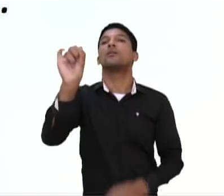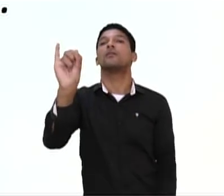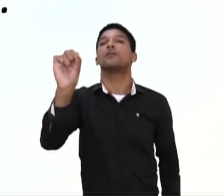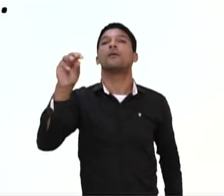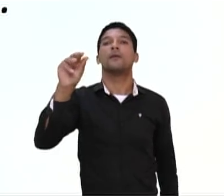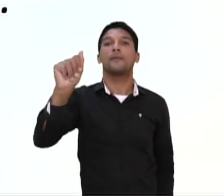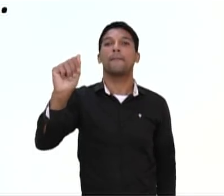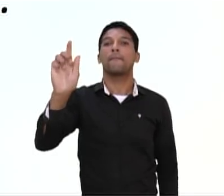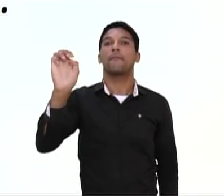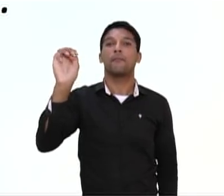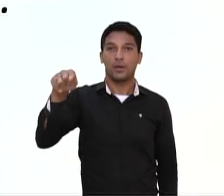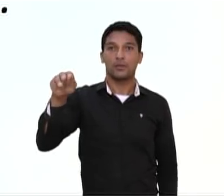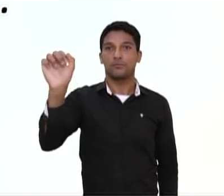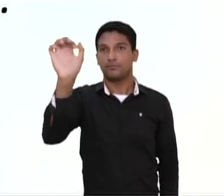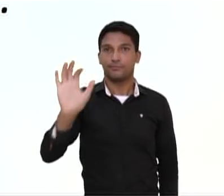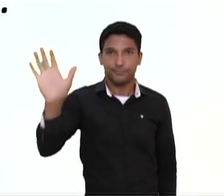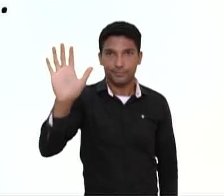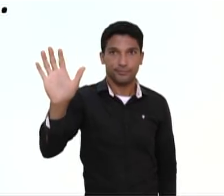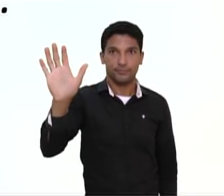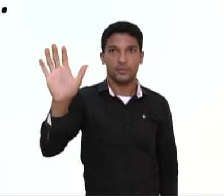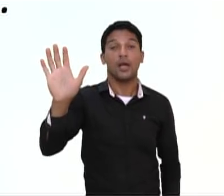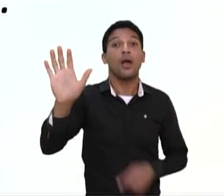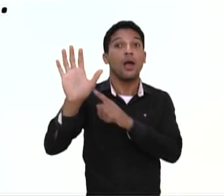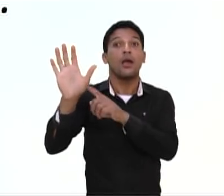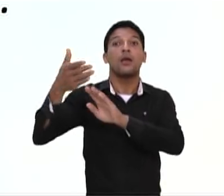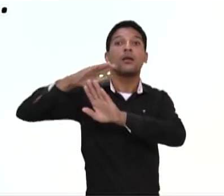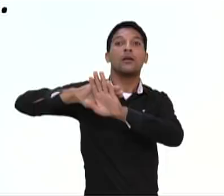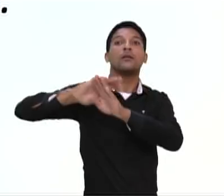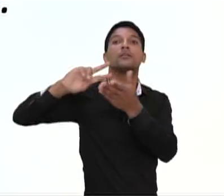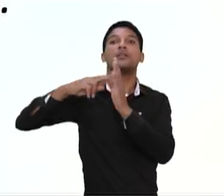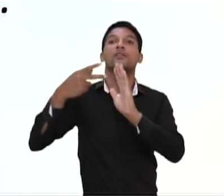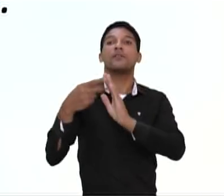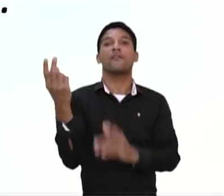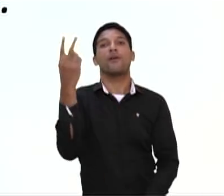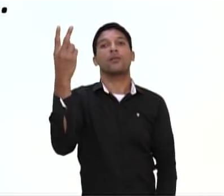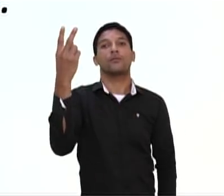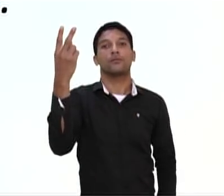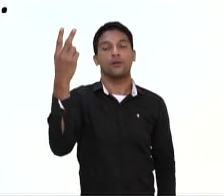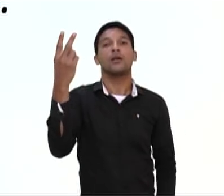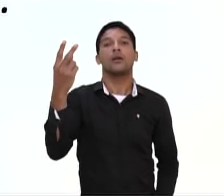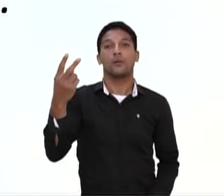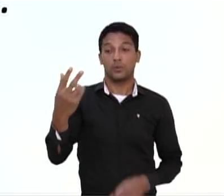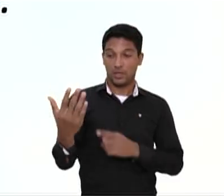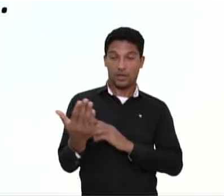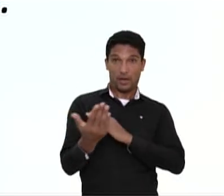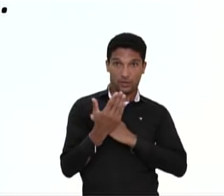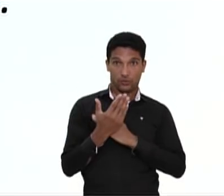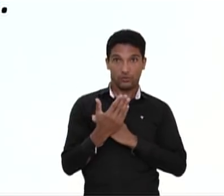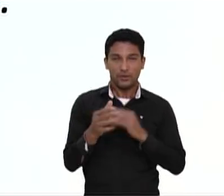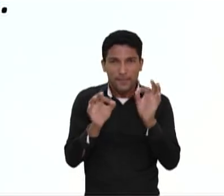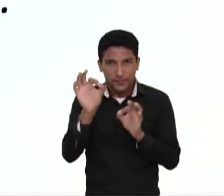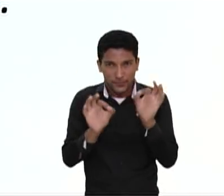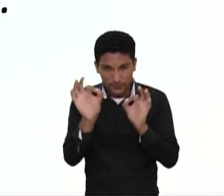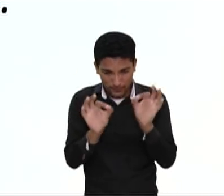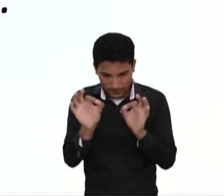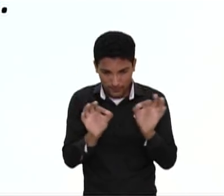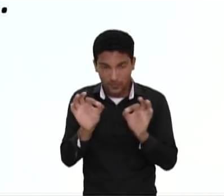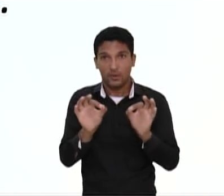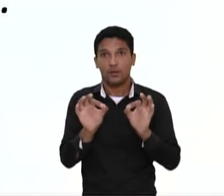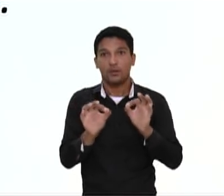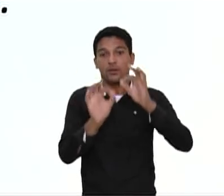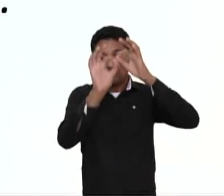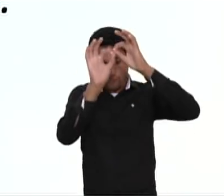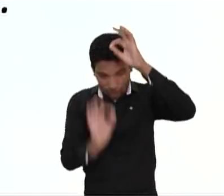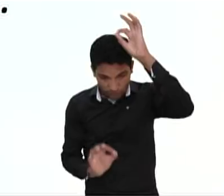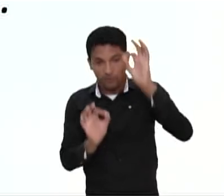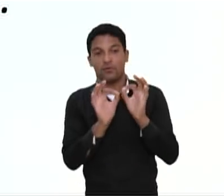permite determinar a imagem da função. Já você tem uma orientação melhor na hora de elaborar o gráfico. Isso que acontece. Bem